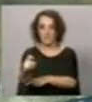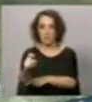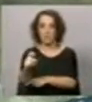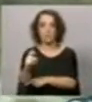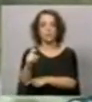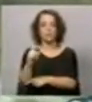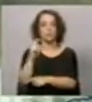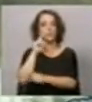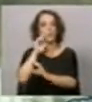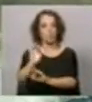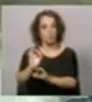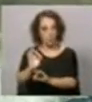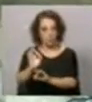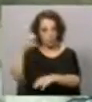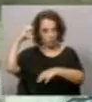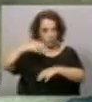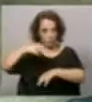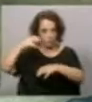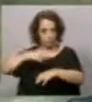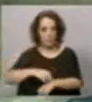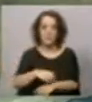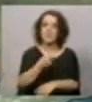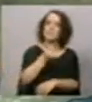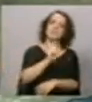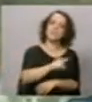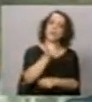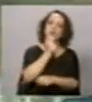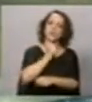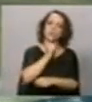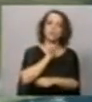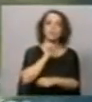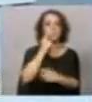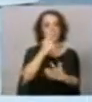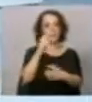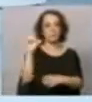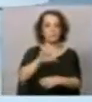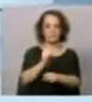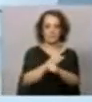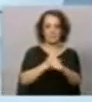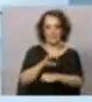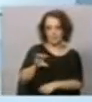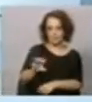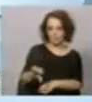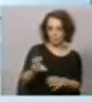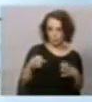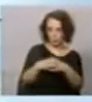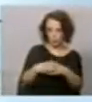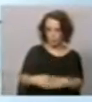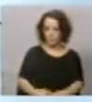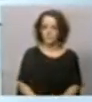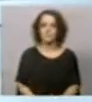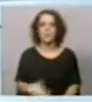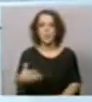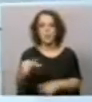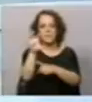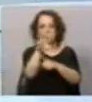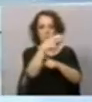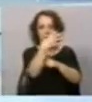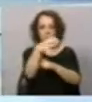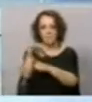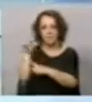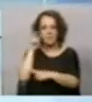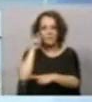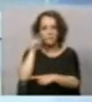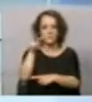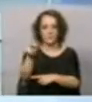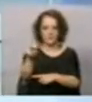também no arquipélago dos Açores, neste caso no grupo oriental. Mas vamos aqui começar por ver as imagens de satélite. Consegue-se perceber aqui, pela